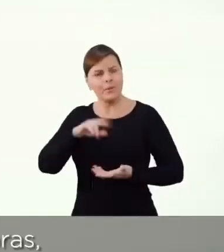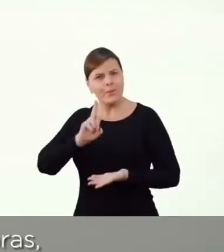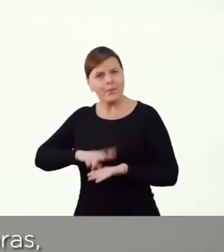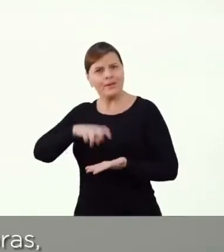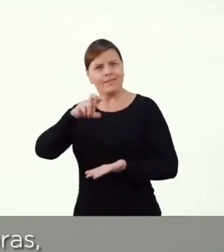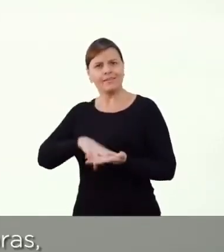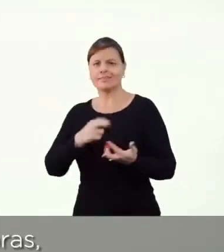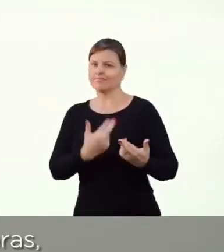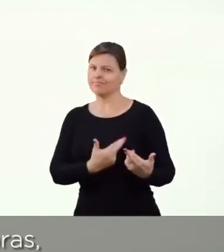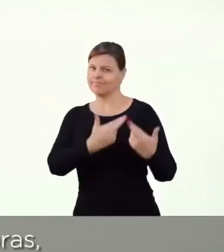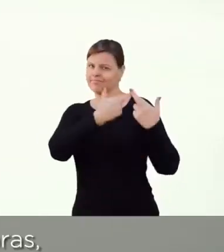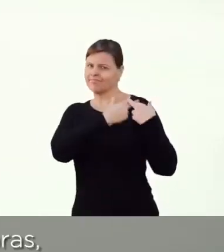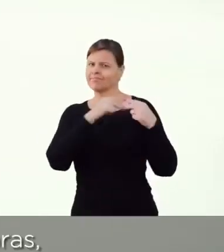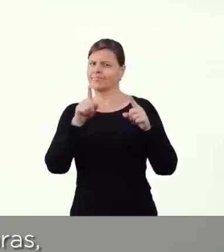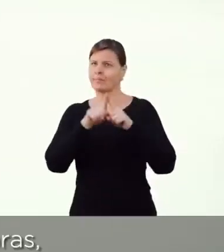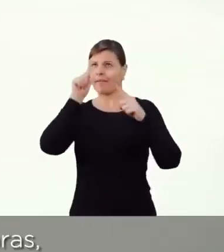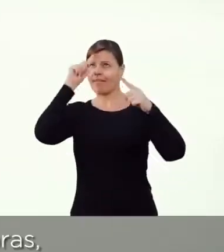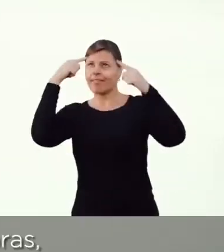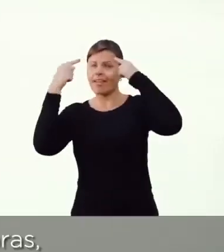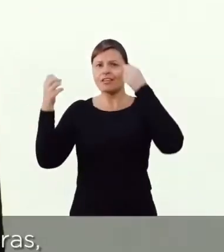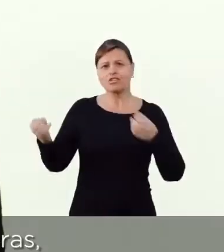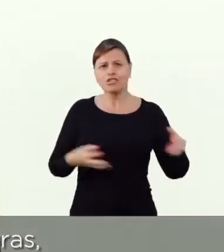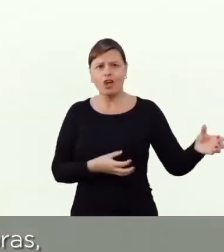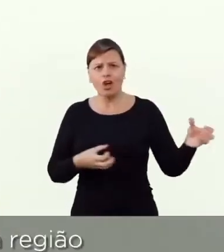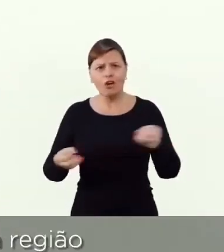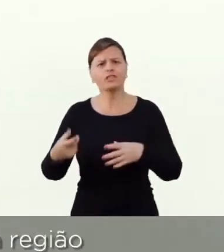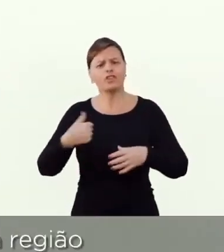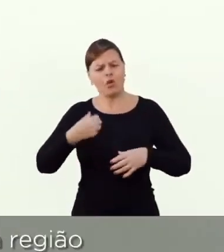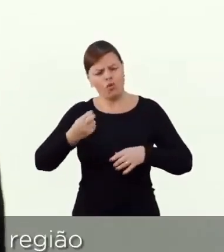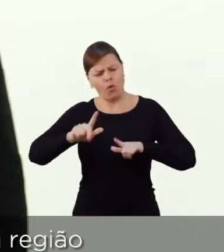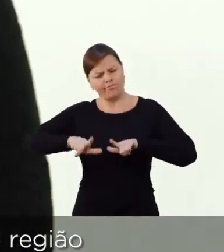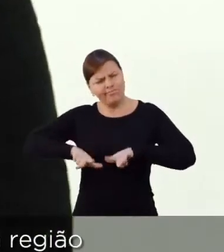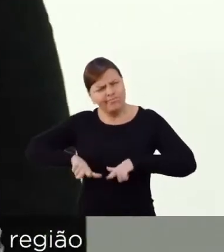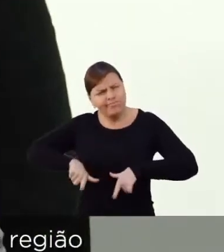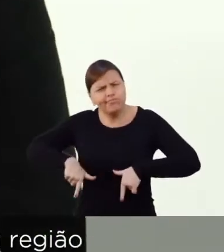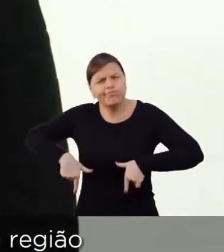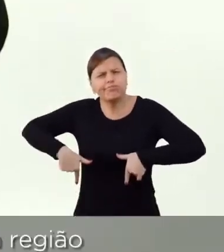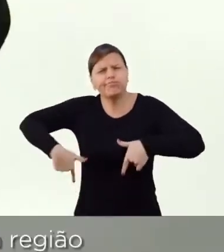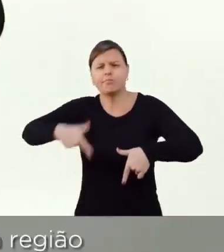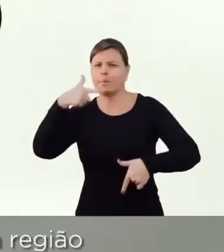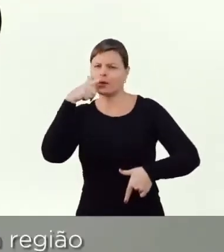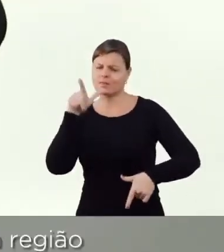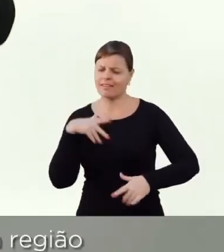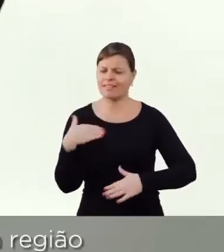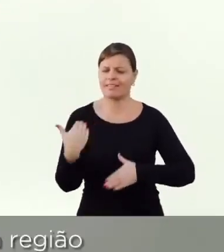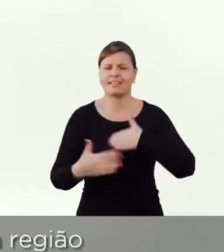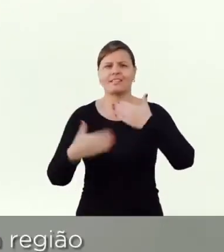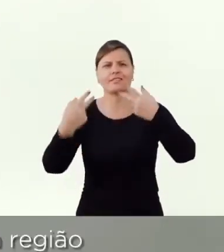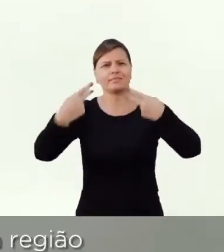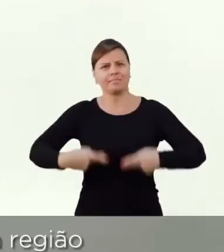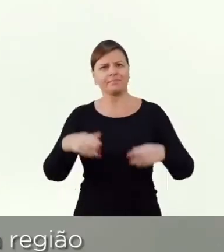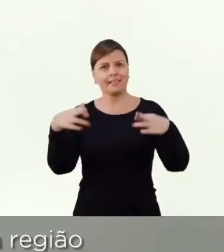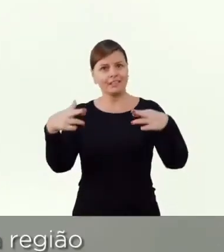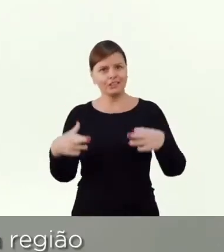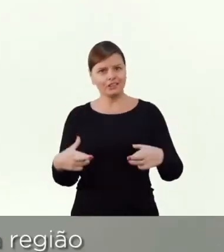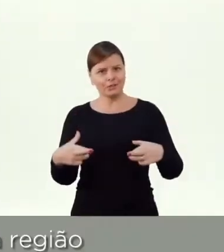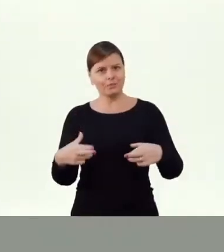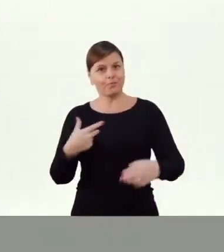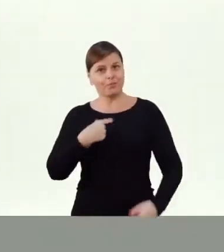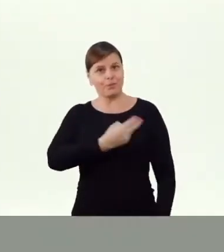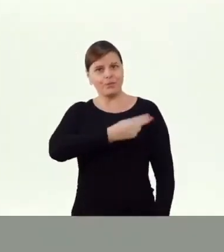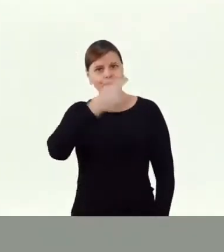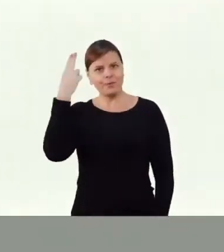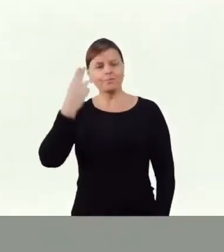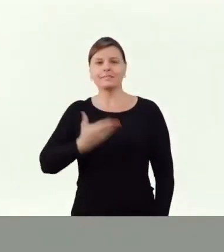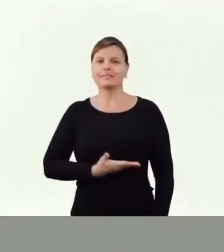Com alegria, responsabilidade e muitas ideias inovadoras, vou buscar incansavelmente o desenvolvimento da nossa região.